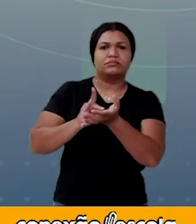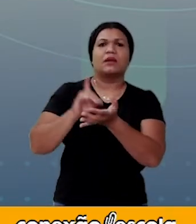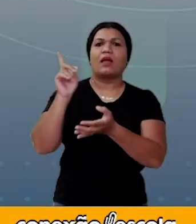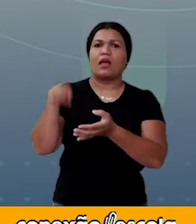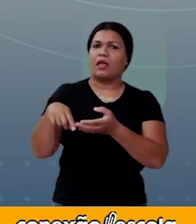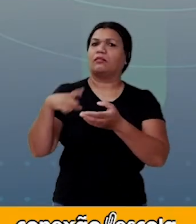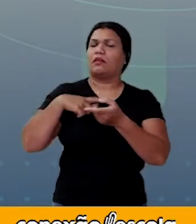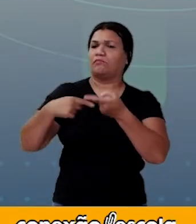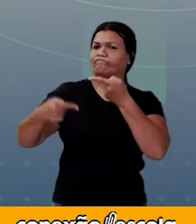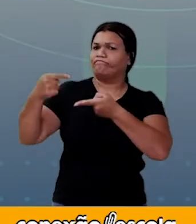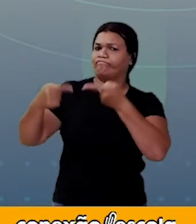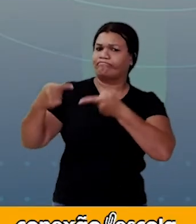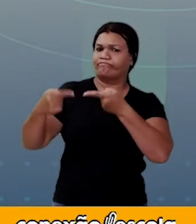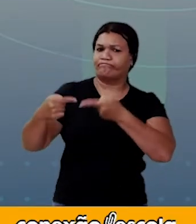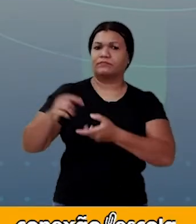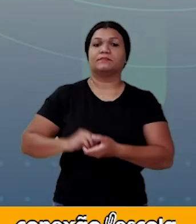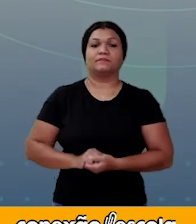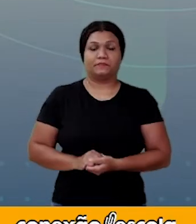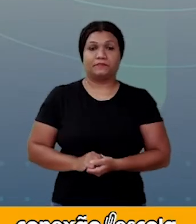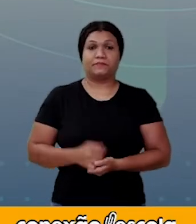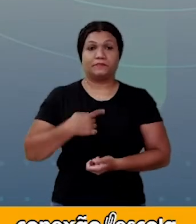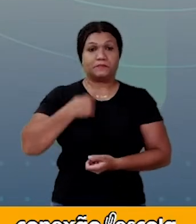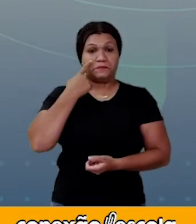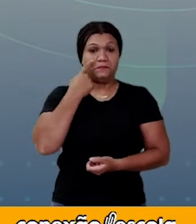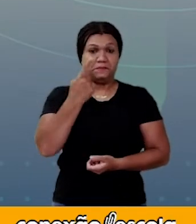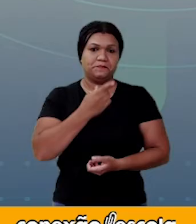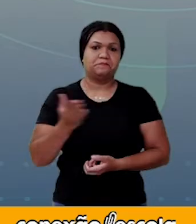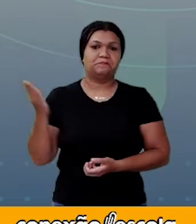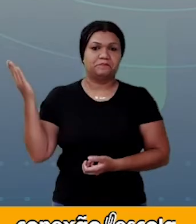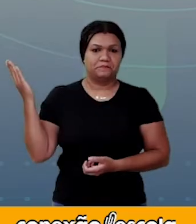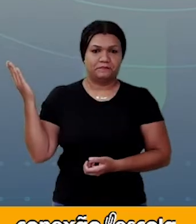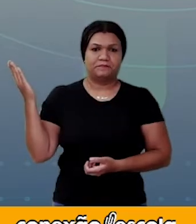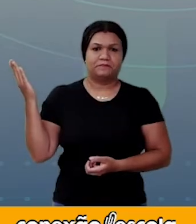seja discutido. Olhem só, então,